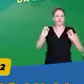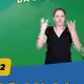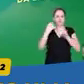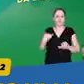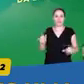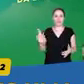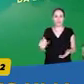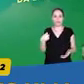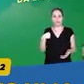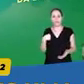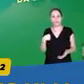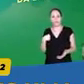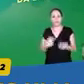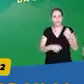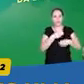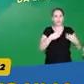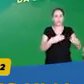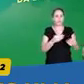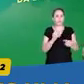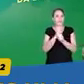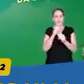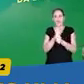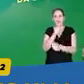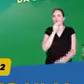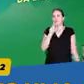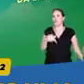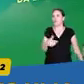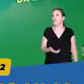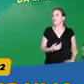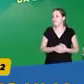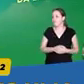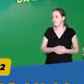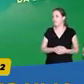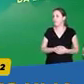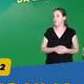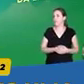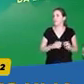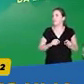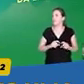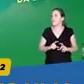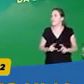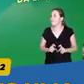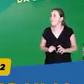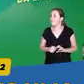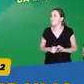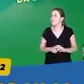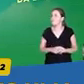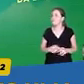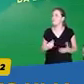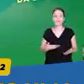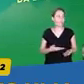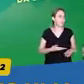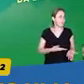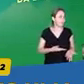já deu show. Você vê, eu sou ministro da Economia, eu não tinha feito a conta. Eu estou tão preocupado em arrumar o dinheiro para botar os